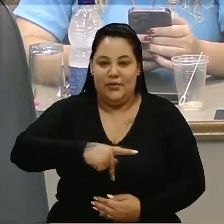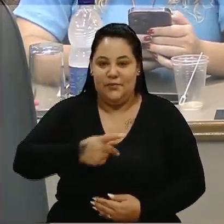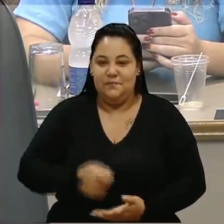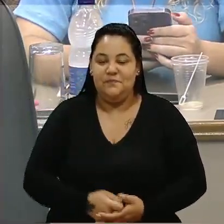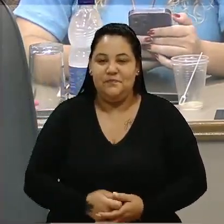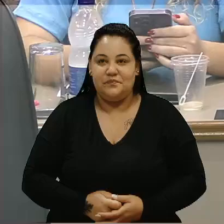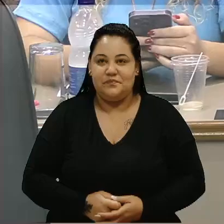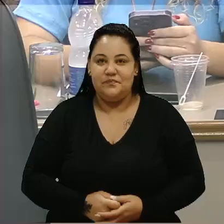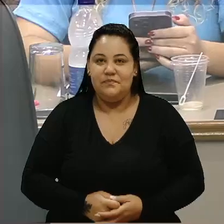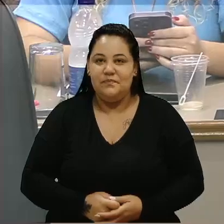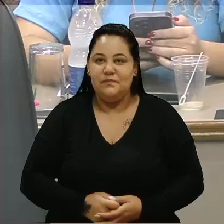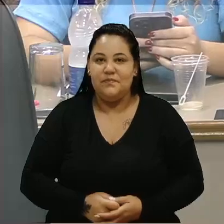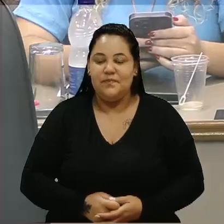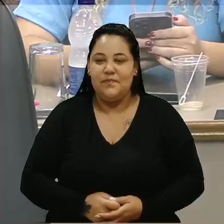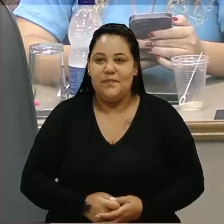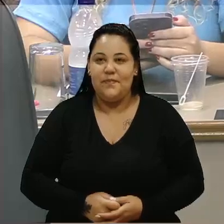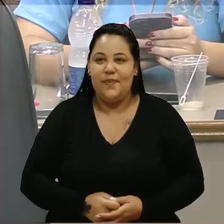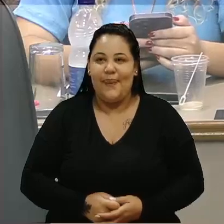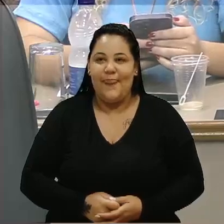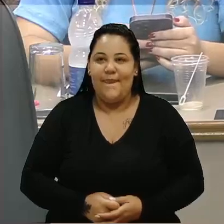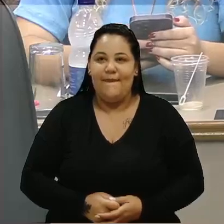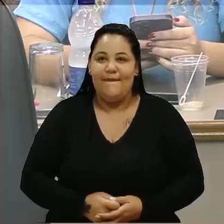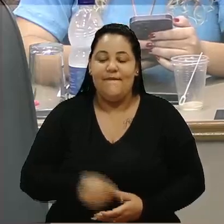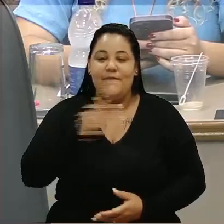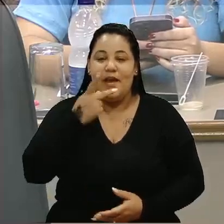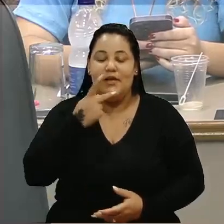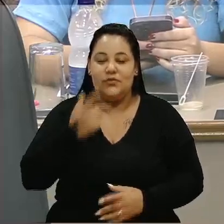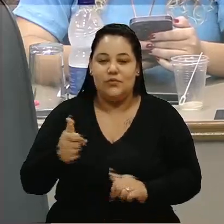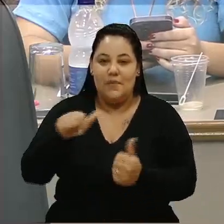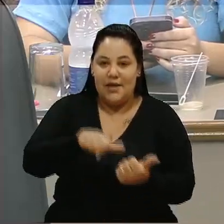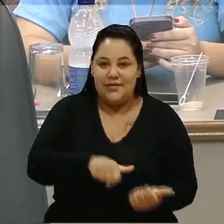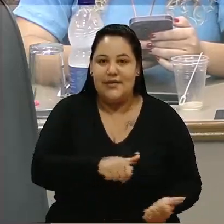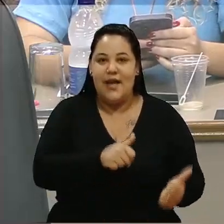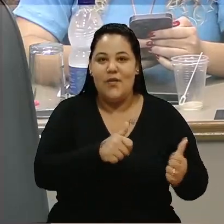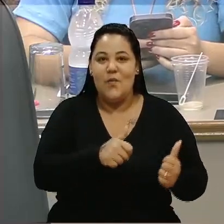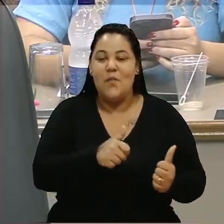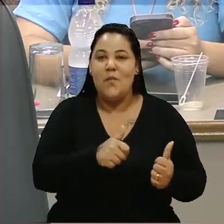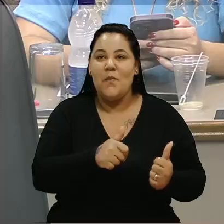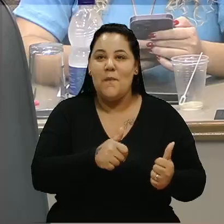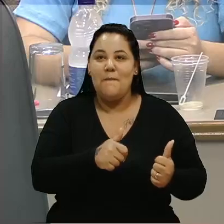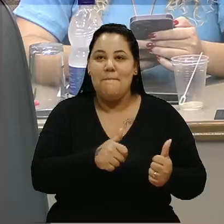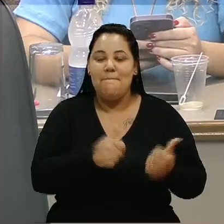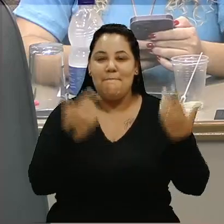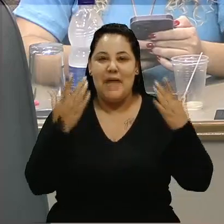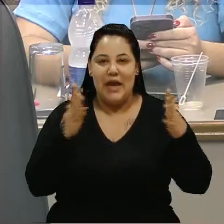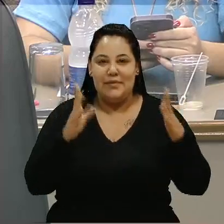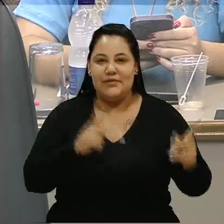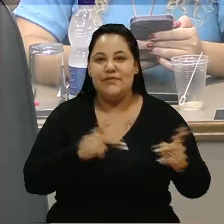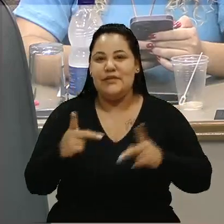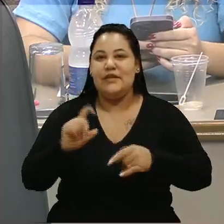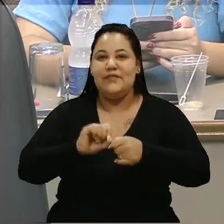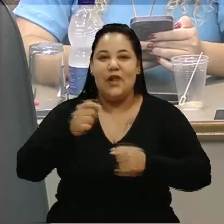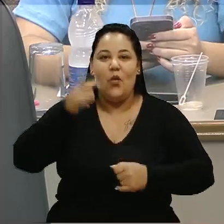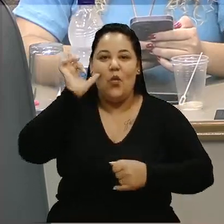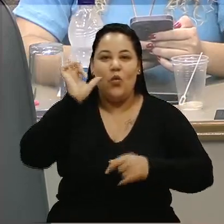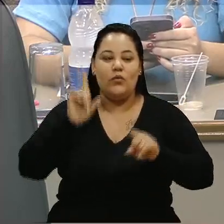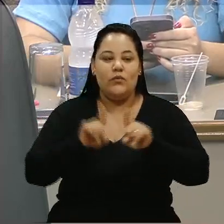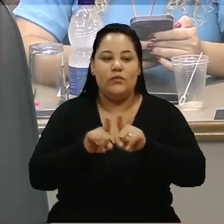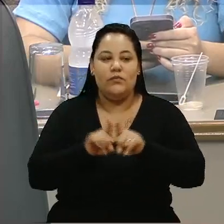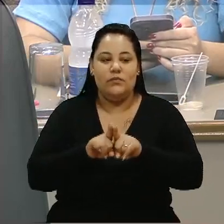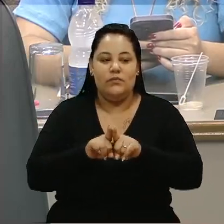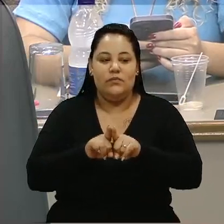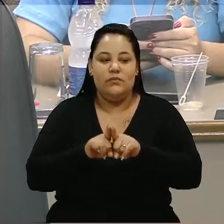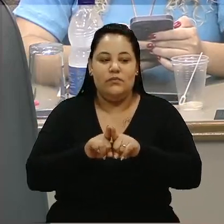né, em relação ao batistério, parabéns pela visitação que fizeram ontem, e temos de fato